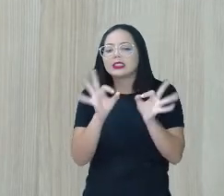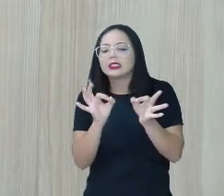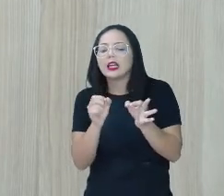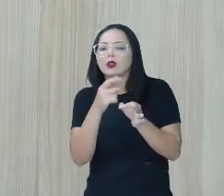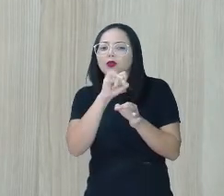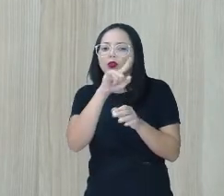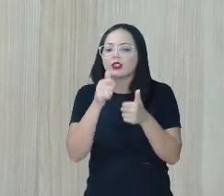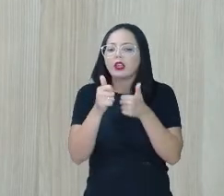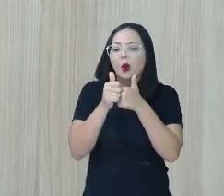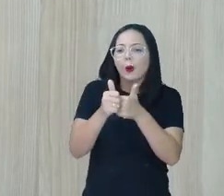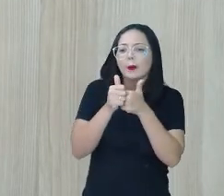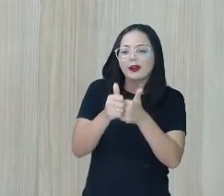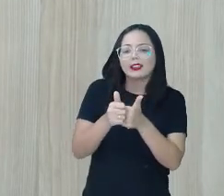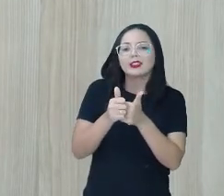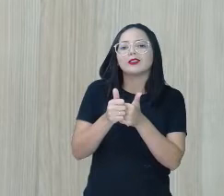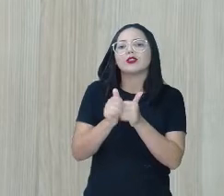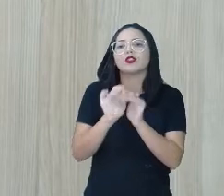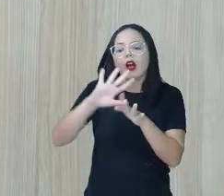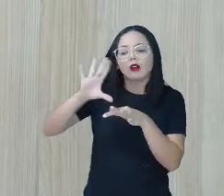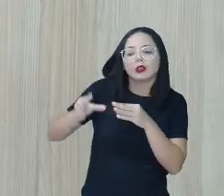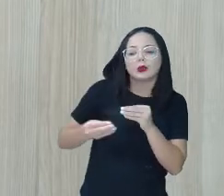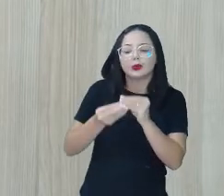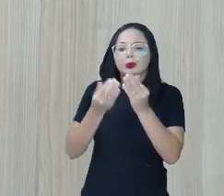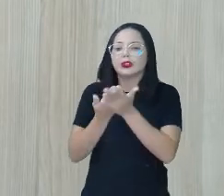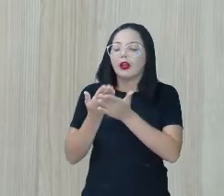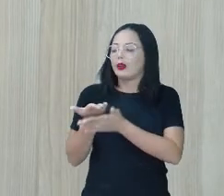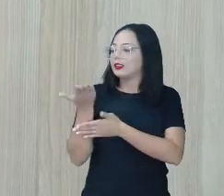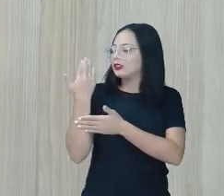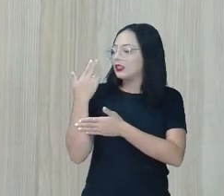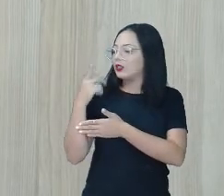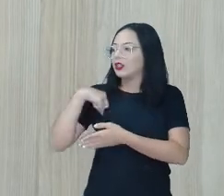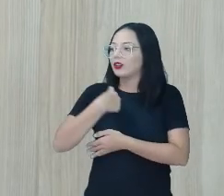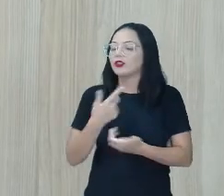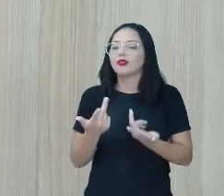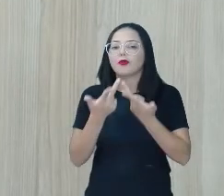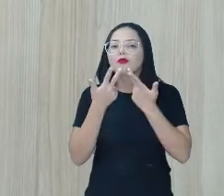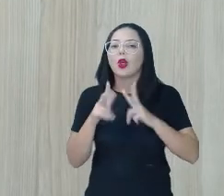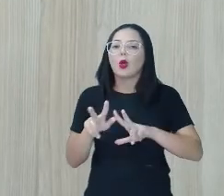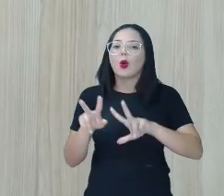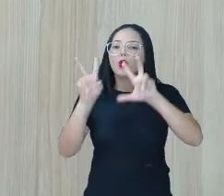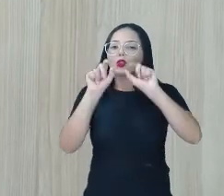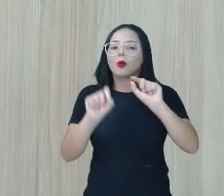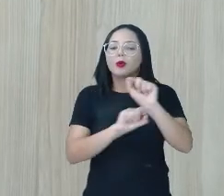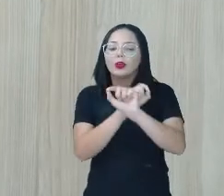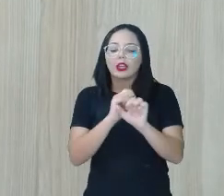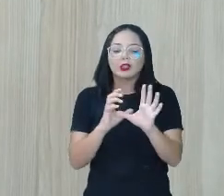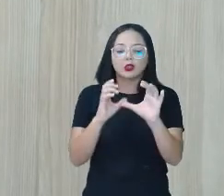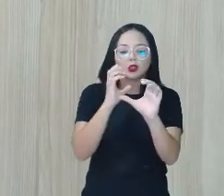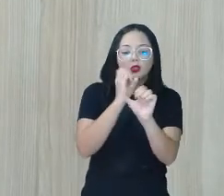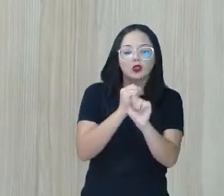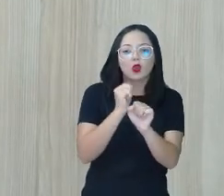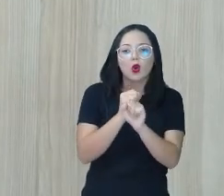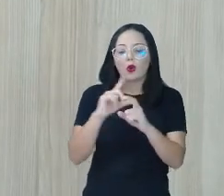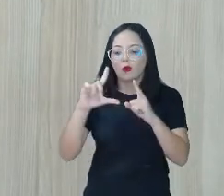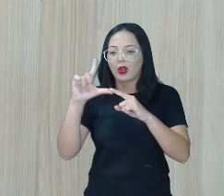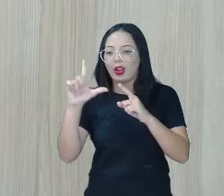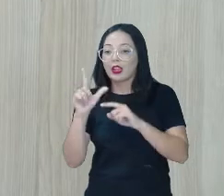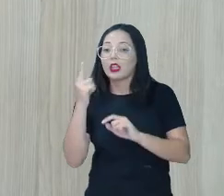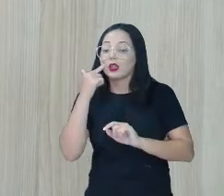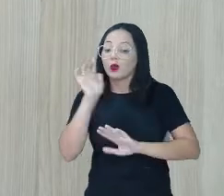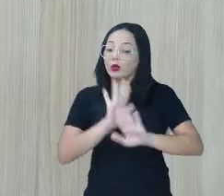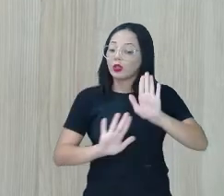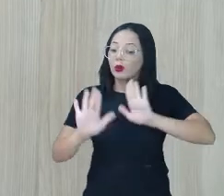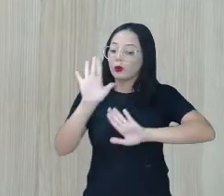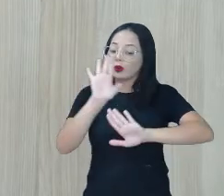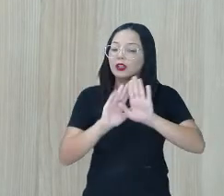estavam acompanhando. Já pegando o gancho das aulas anteriores, que a gente trabalhou com essa ideia de soma, com letra, né? Ter cuidado com